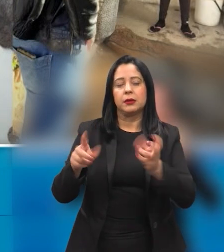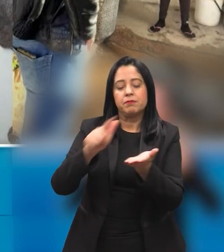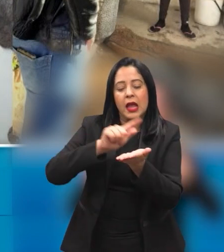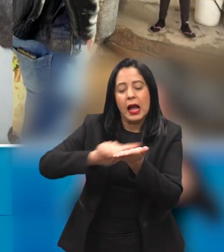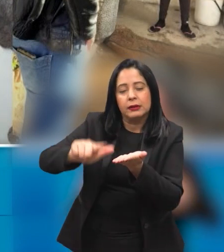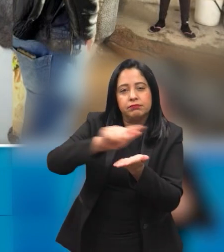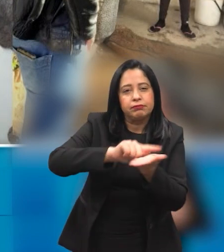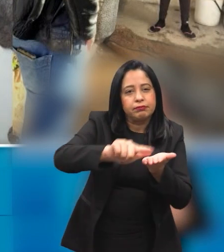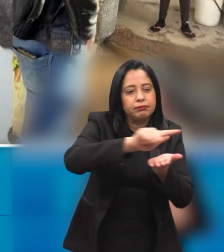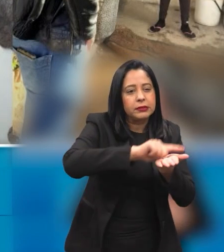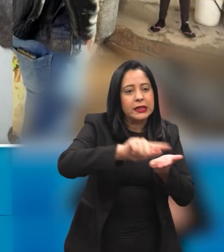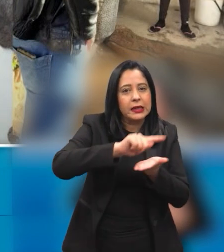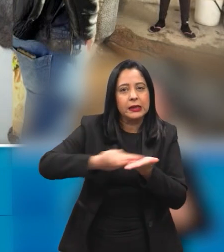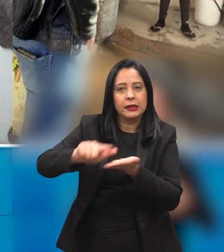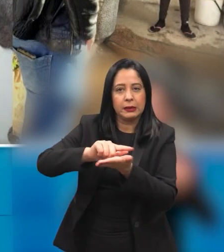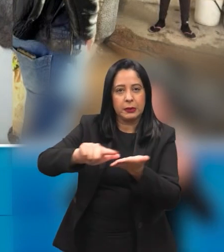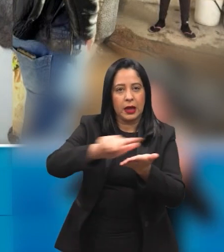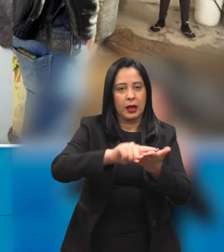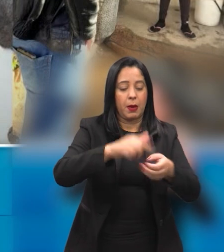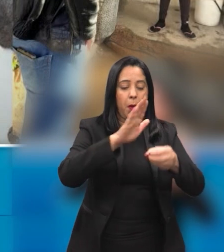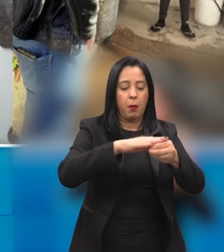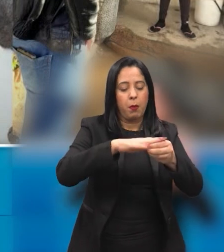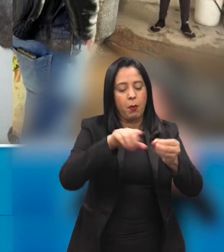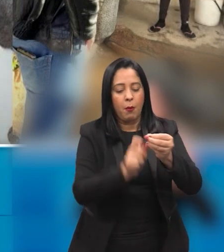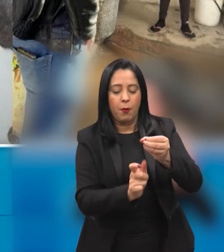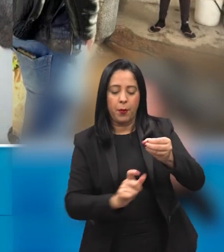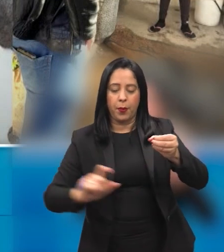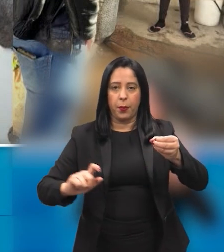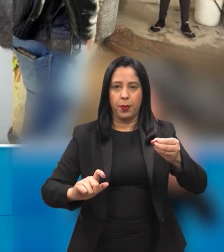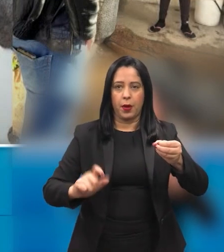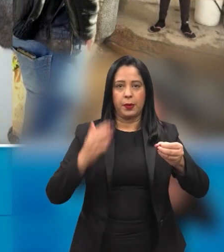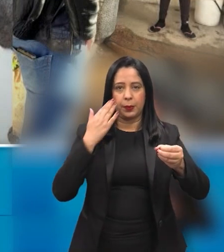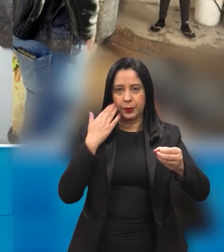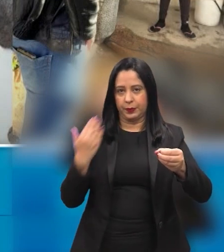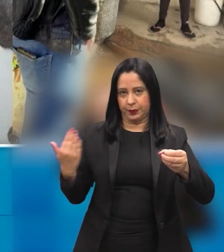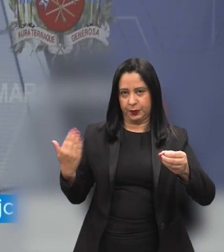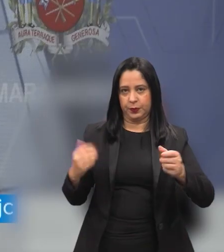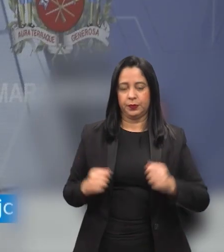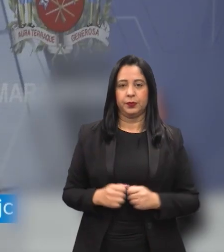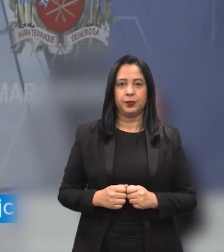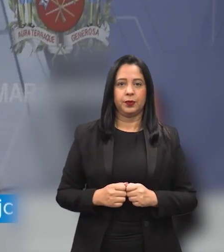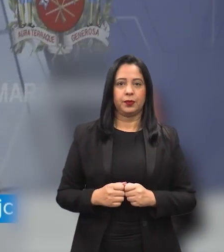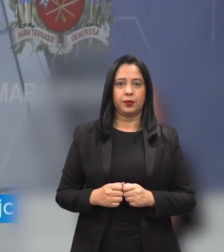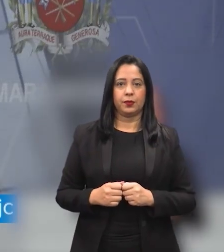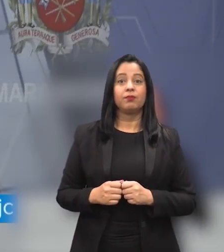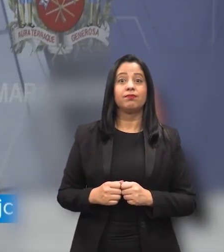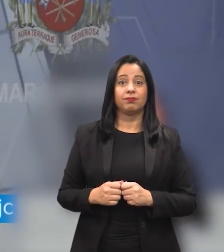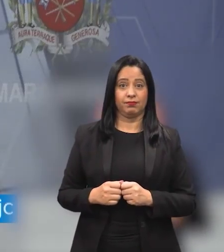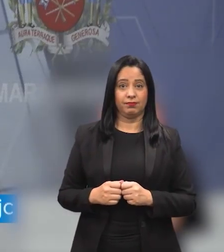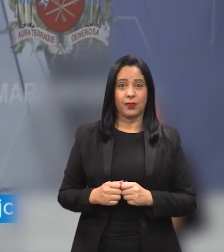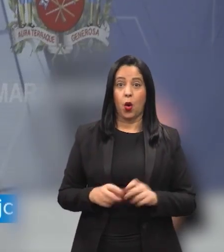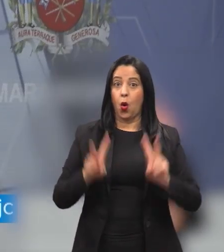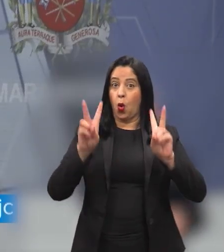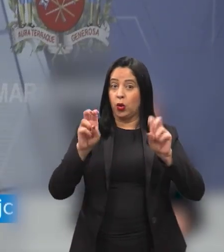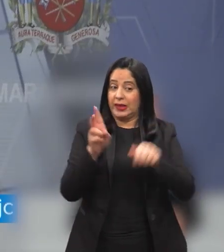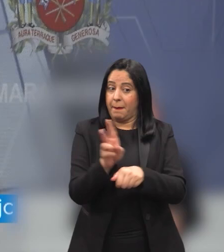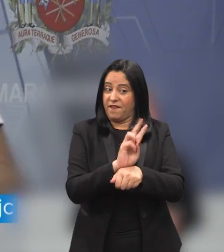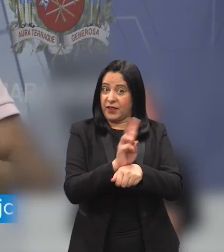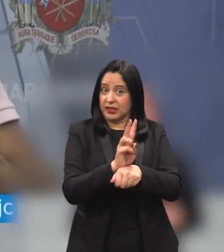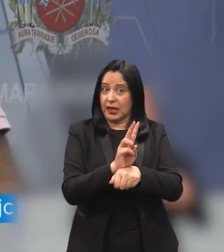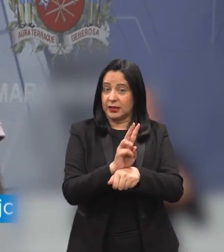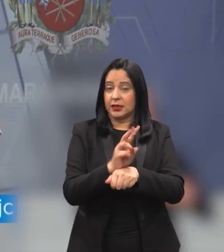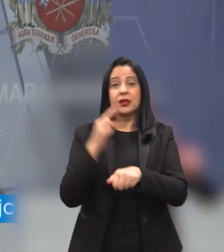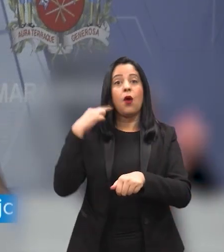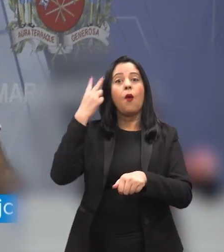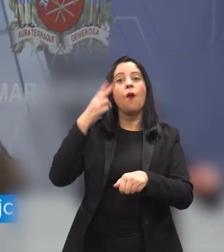do serviço de limpeza na rede de esgoto de uma moradora da cidade. E a fiscalização também foi o